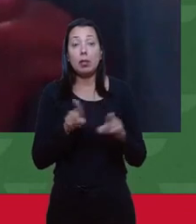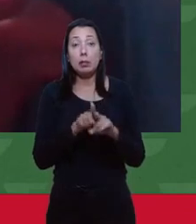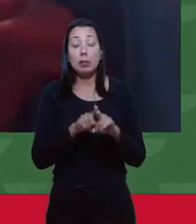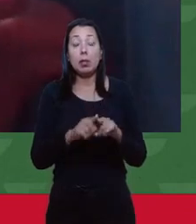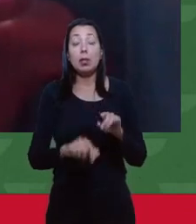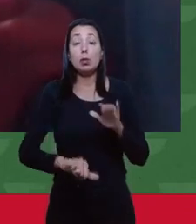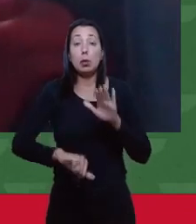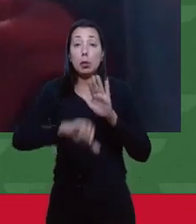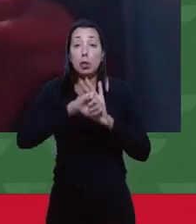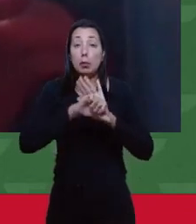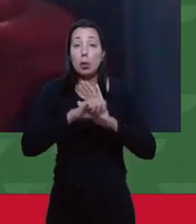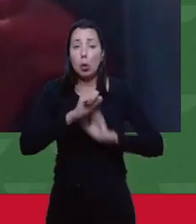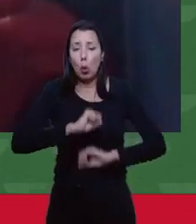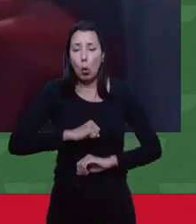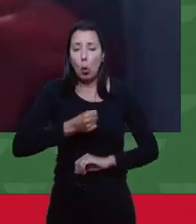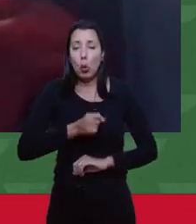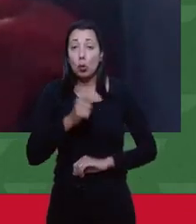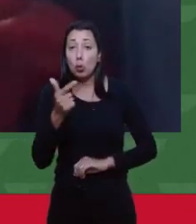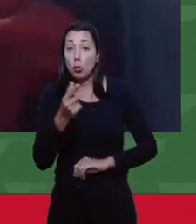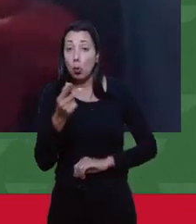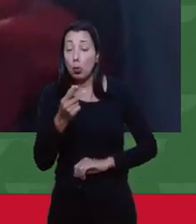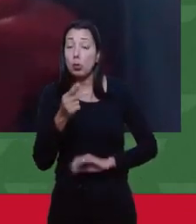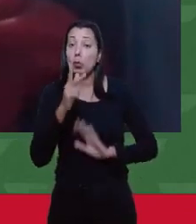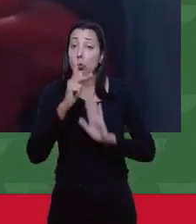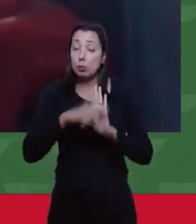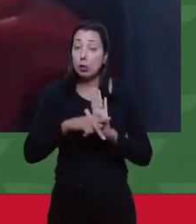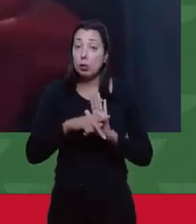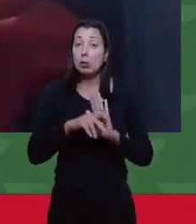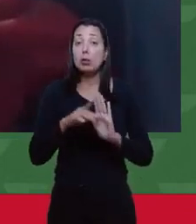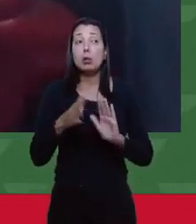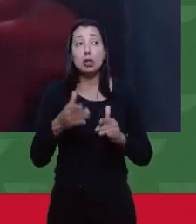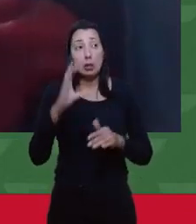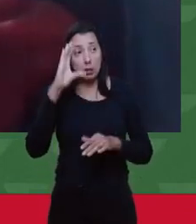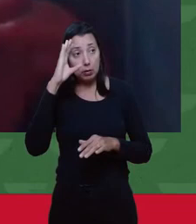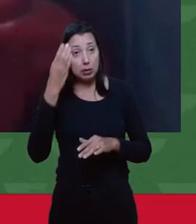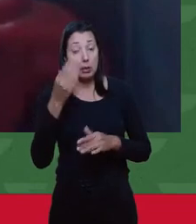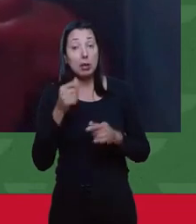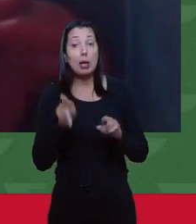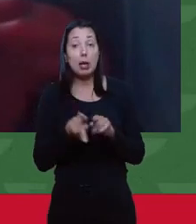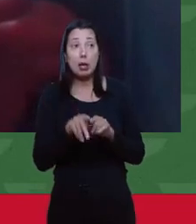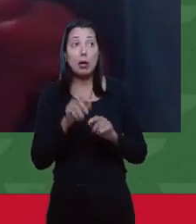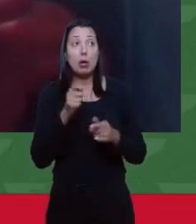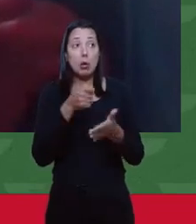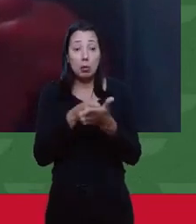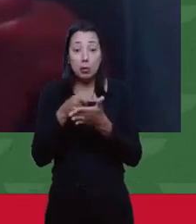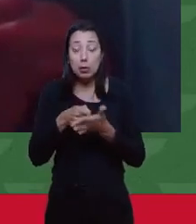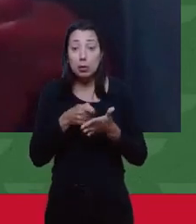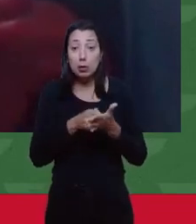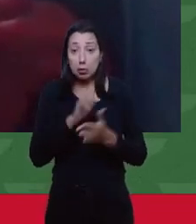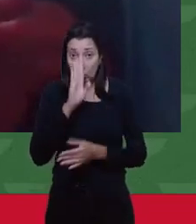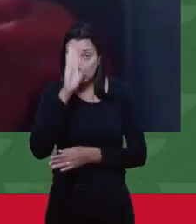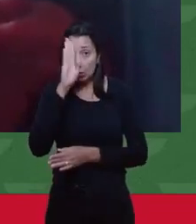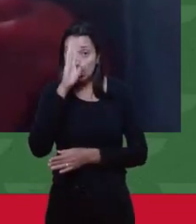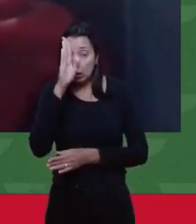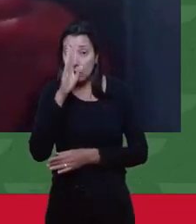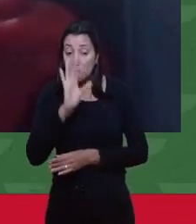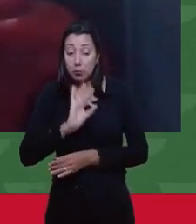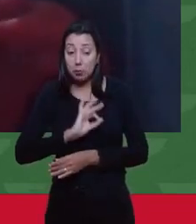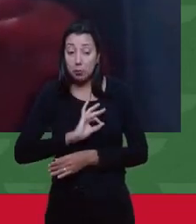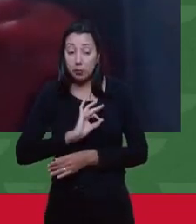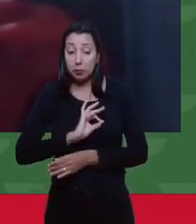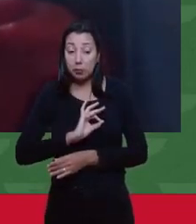crimes de ódio, 2 outros projetos que eu apresentei. O que define, Elvino, a obrigação da autoridade policial